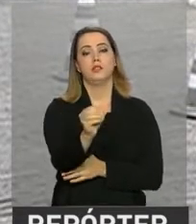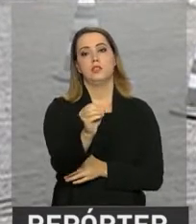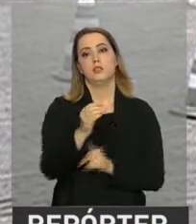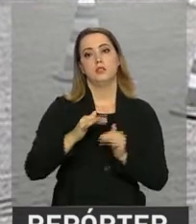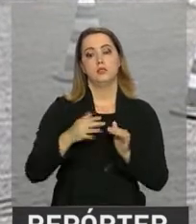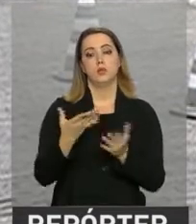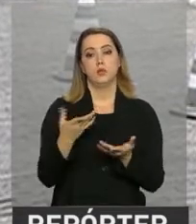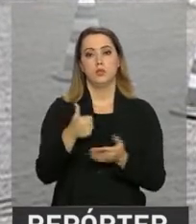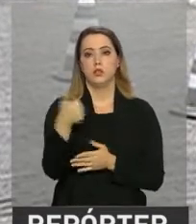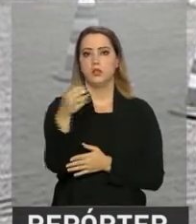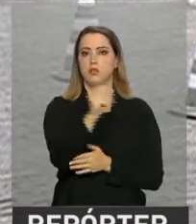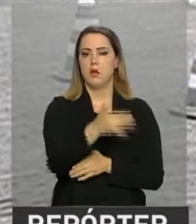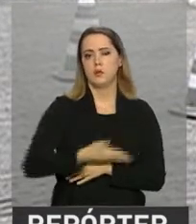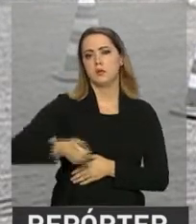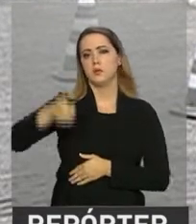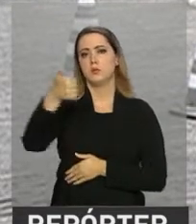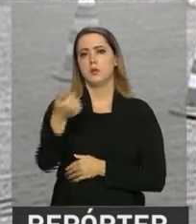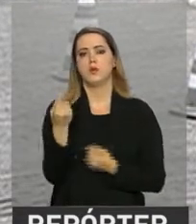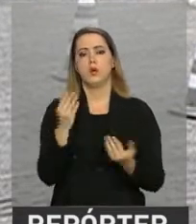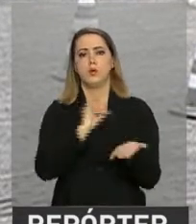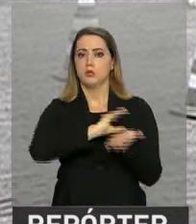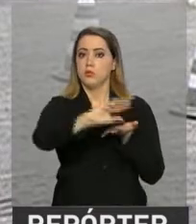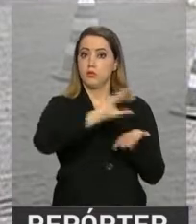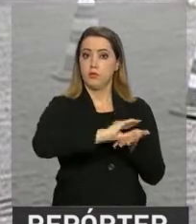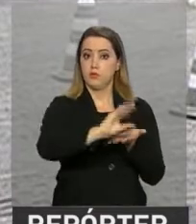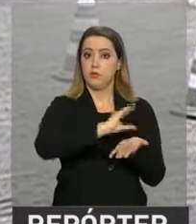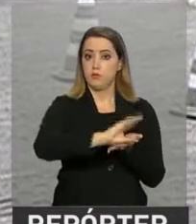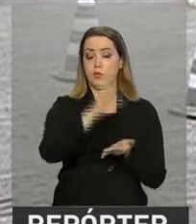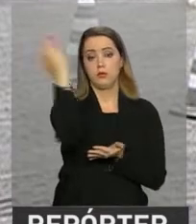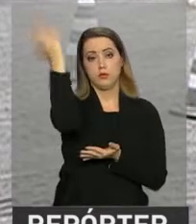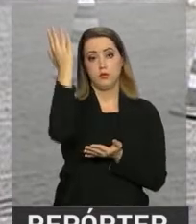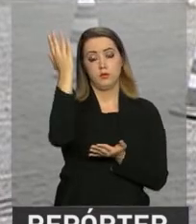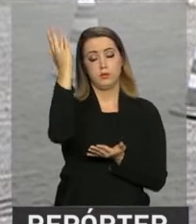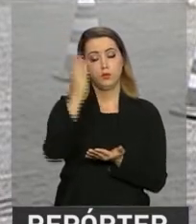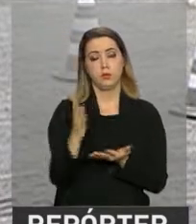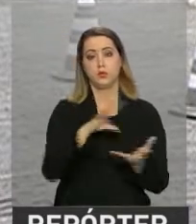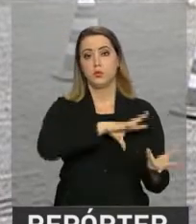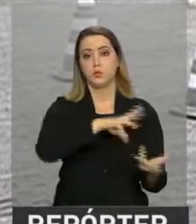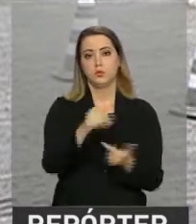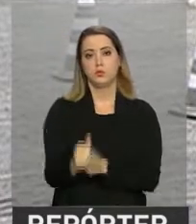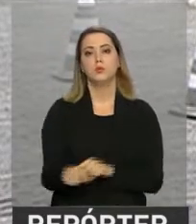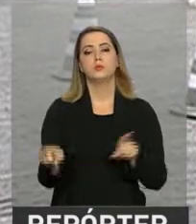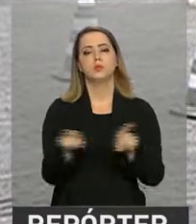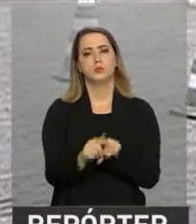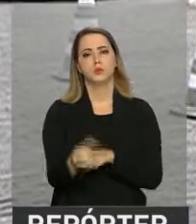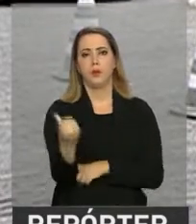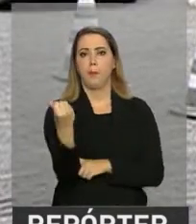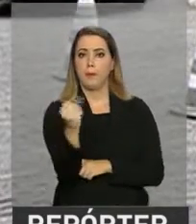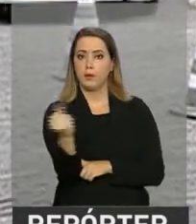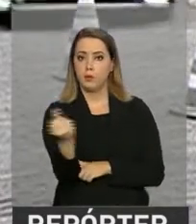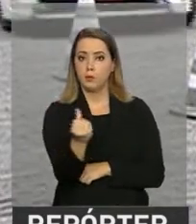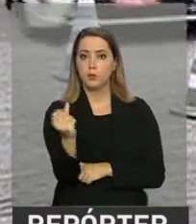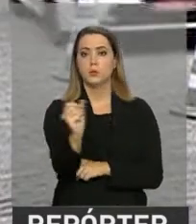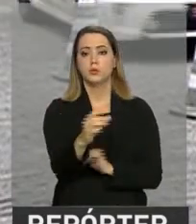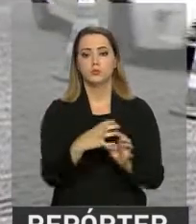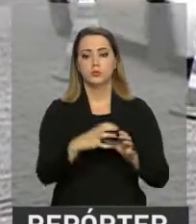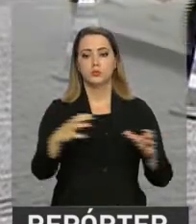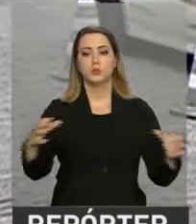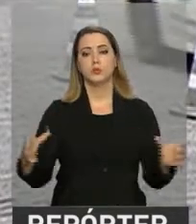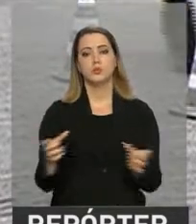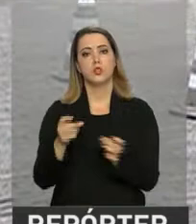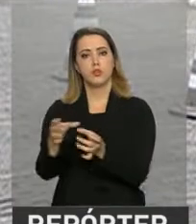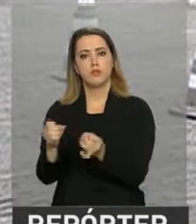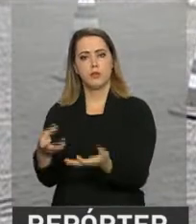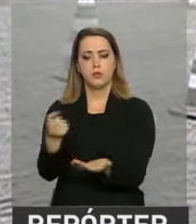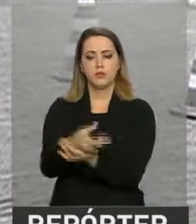de investimento directo estrangeiro no mundo e também é o sexto maior mercado consumidor do planeta a conferência